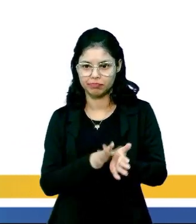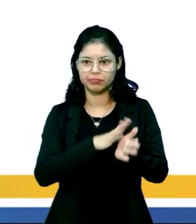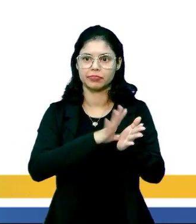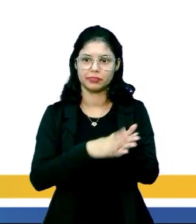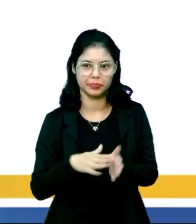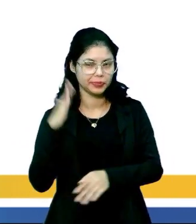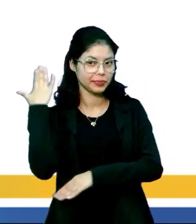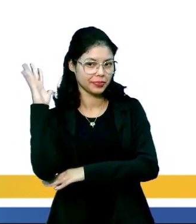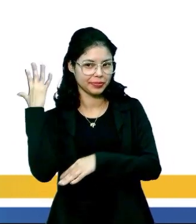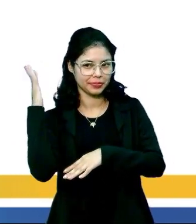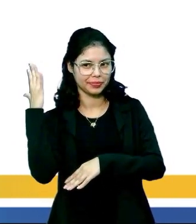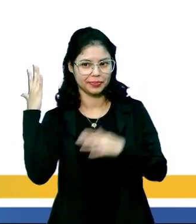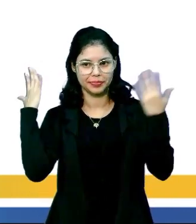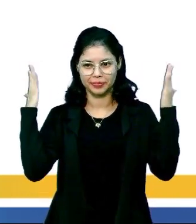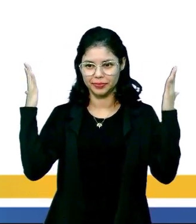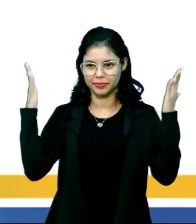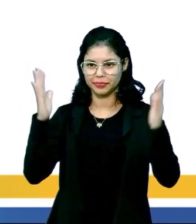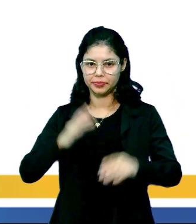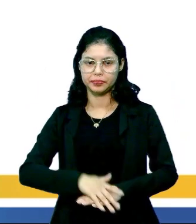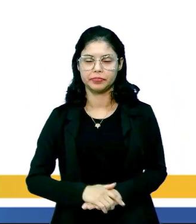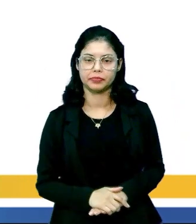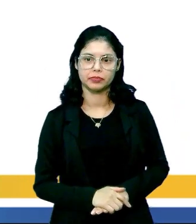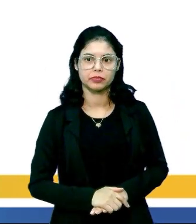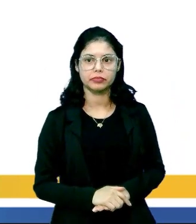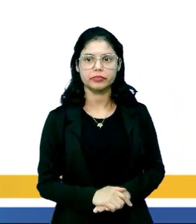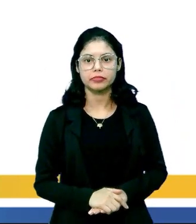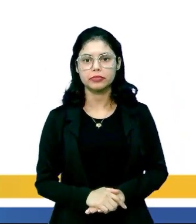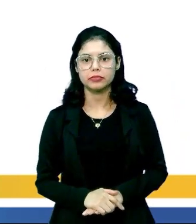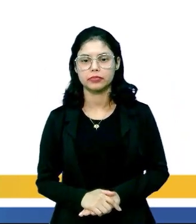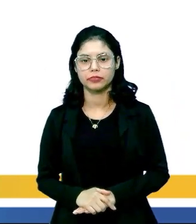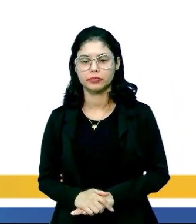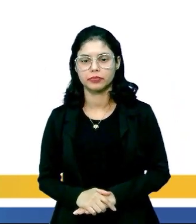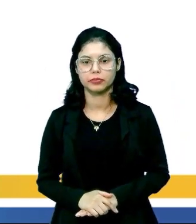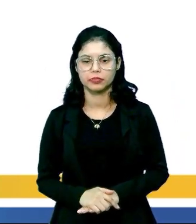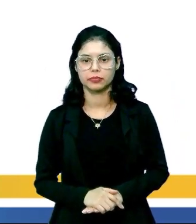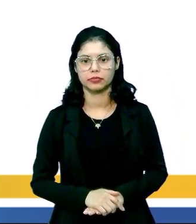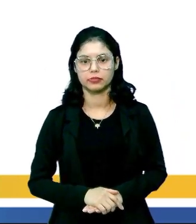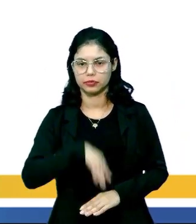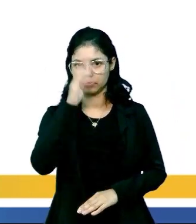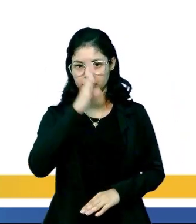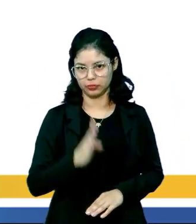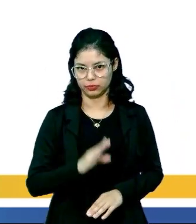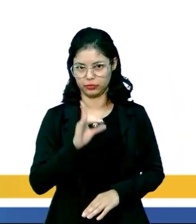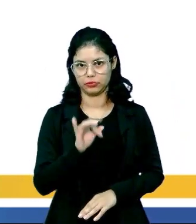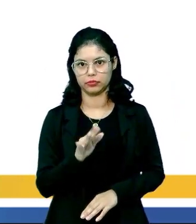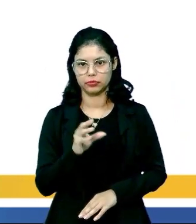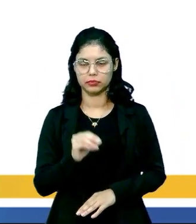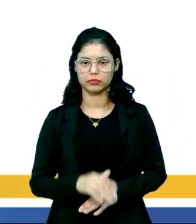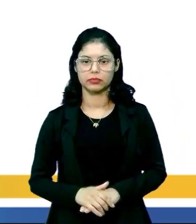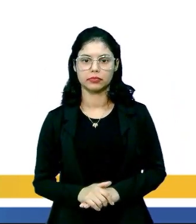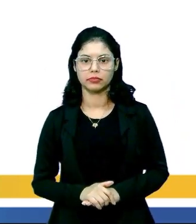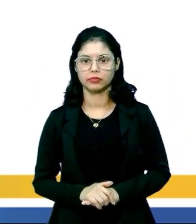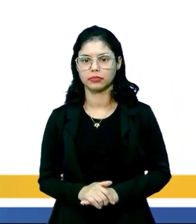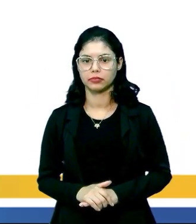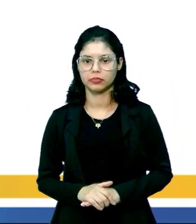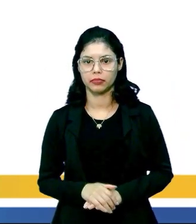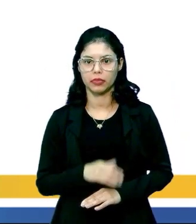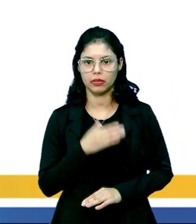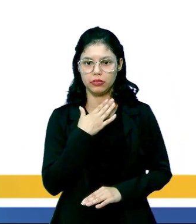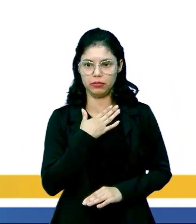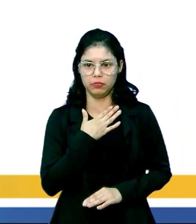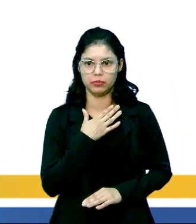samba acertou ok então nós temos ali o cantor brasileiro Diogo Nogueira que toca samba e